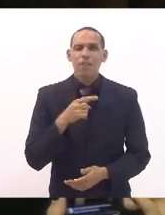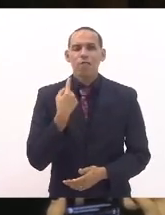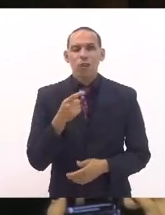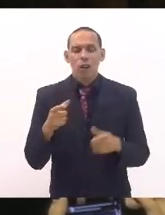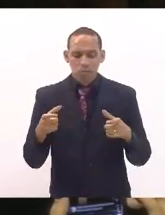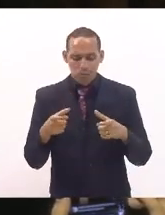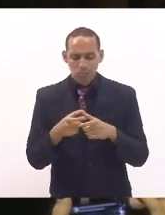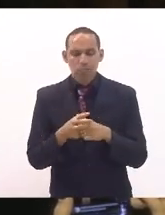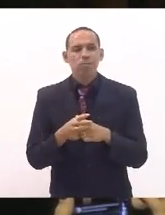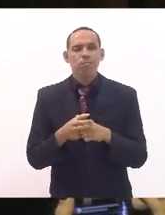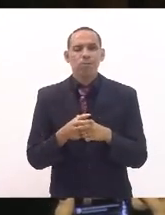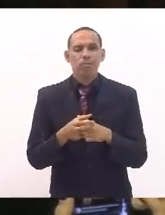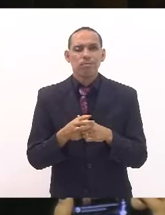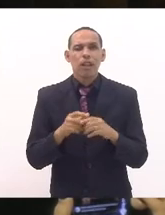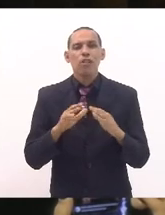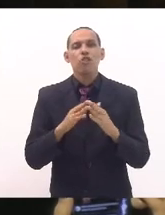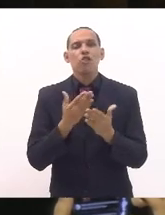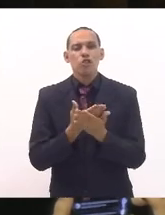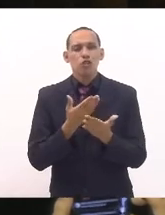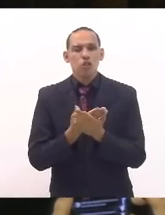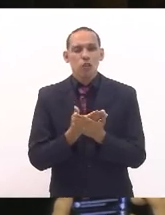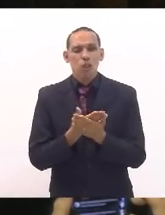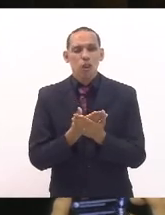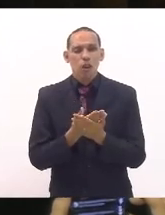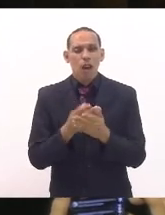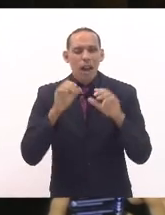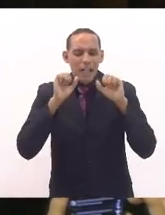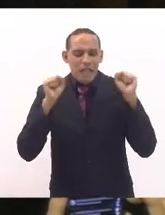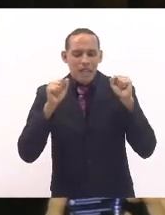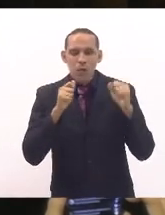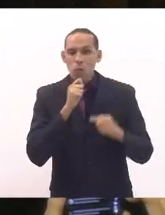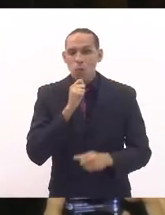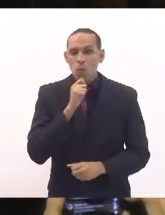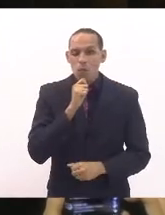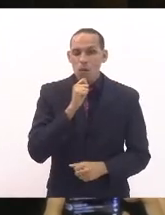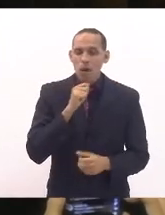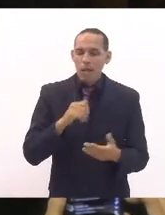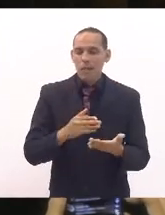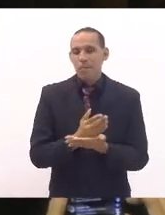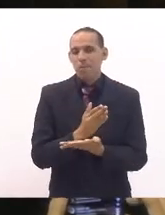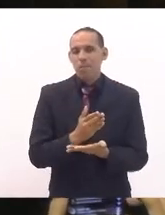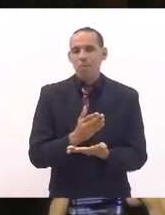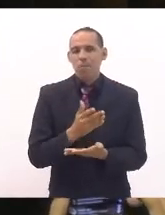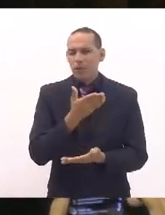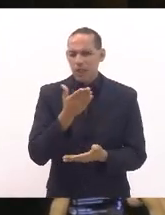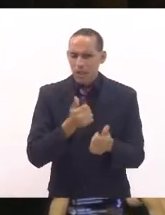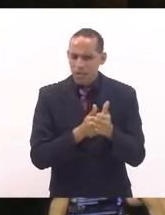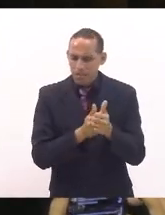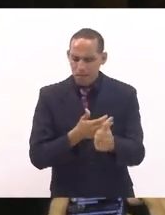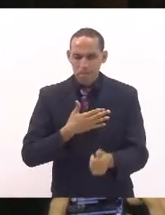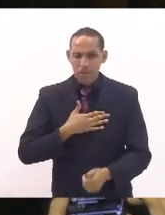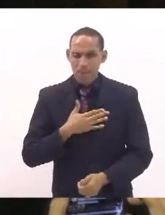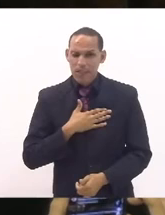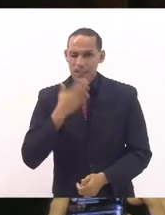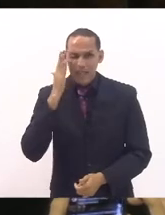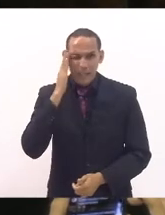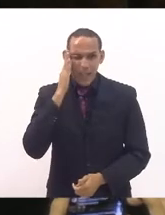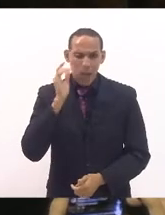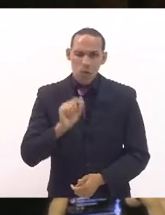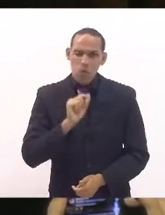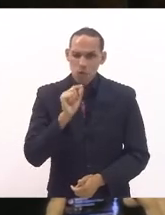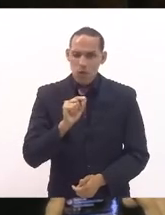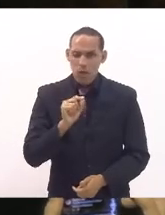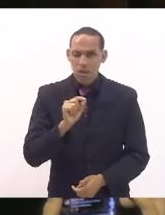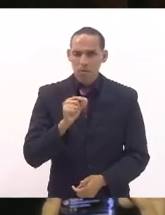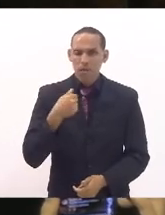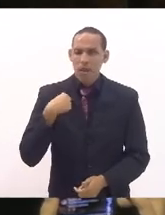minoria e o Escola Sem Mordaça foi aprovado. Para quem acompanha meu trabalho, sabe perfeitamente que eu estive